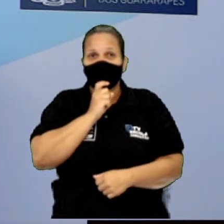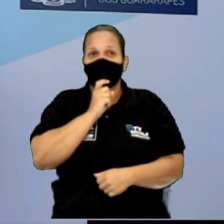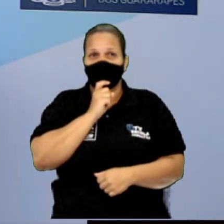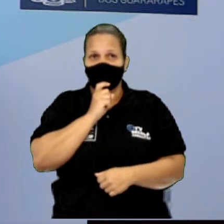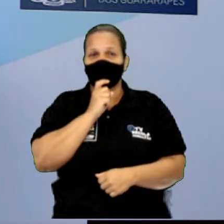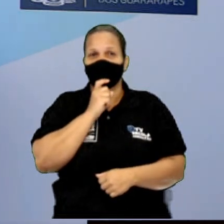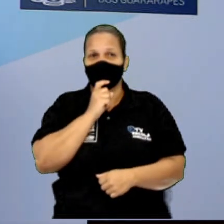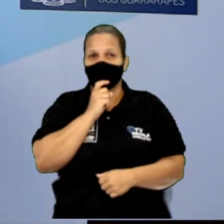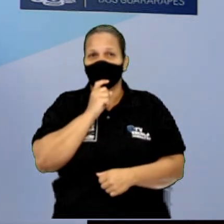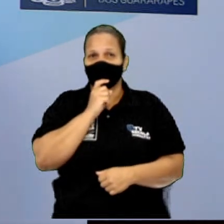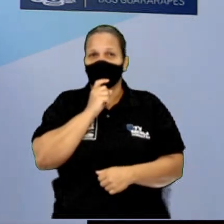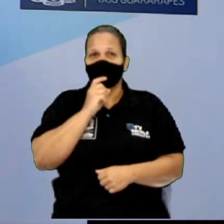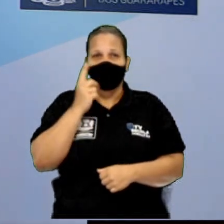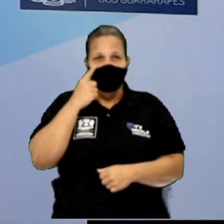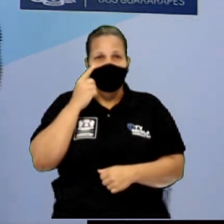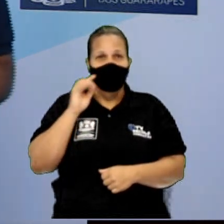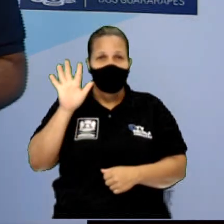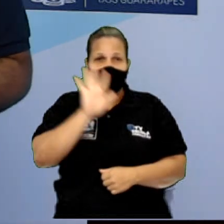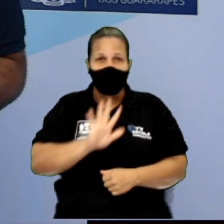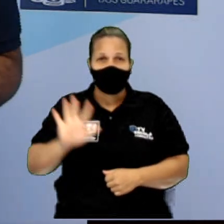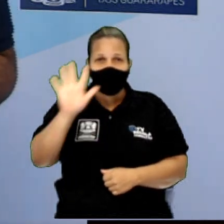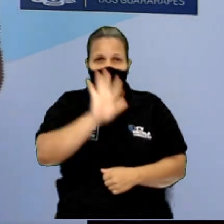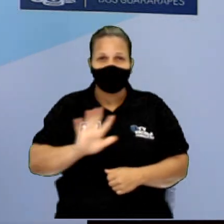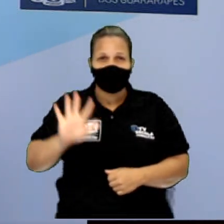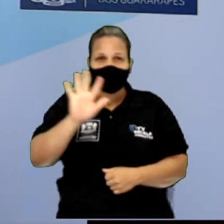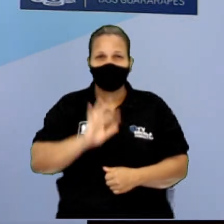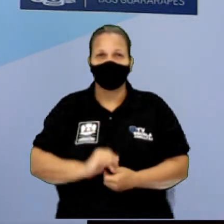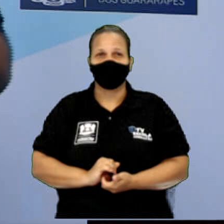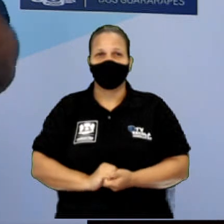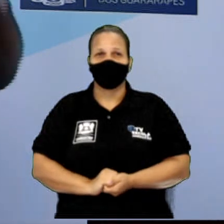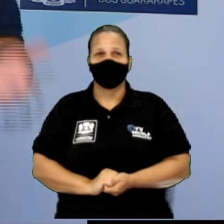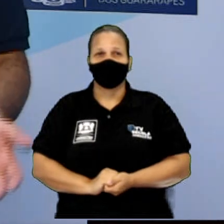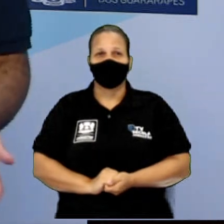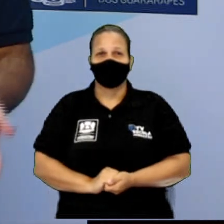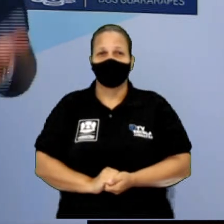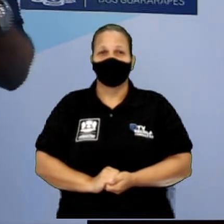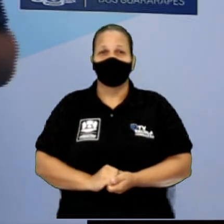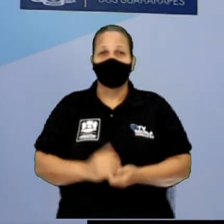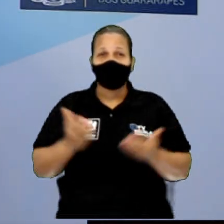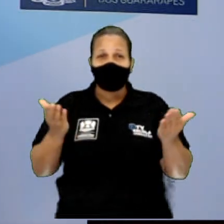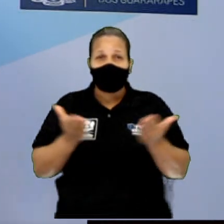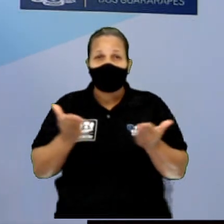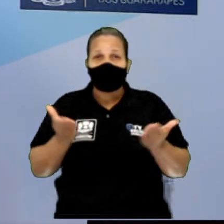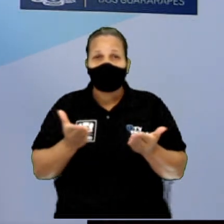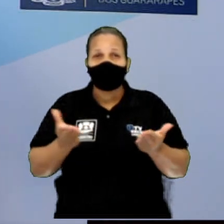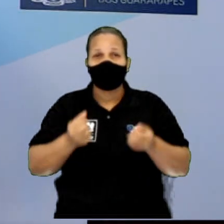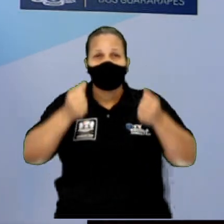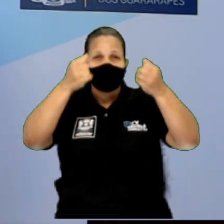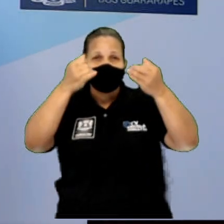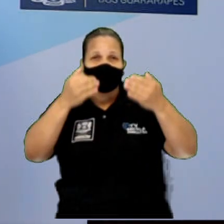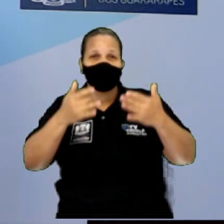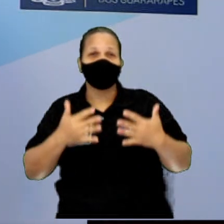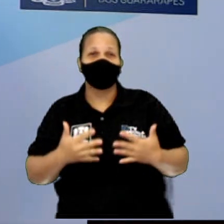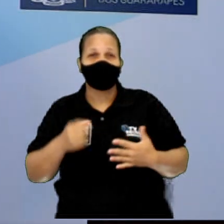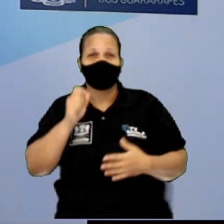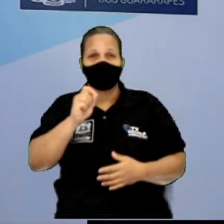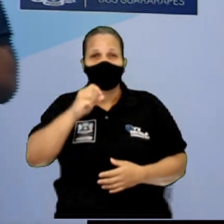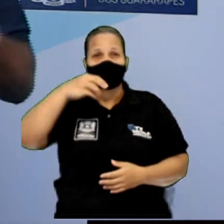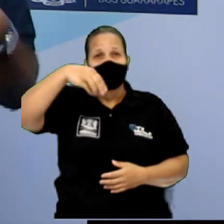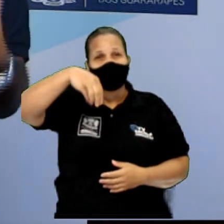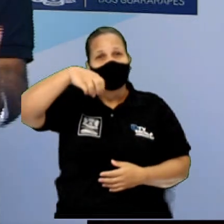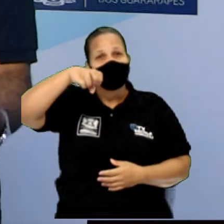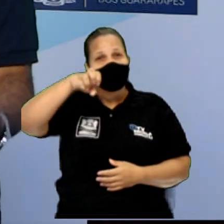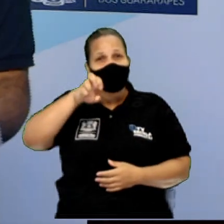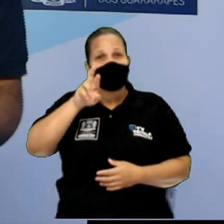regiões bastante frias, beleza? E aí, nós vamos definir os meridianos. O que